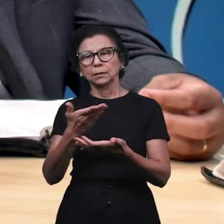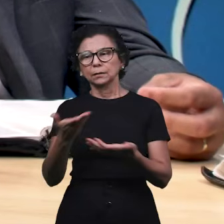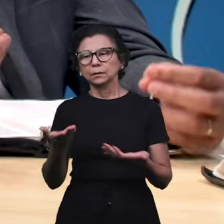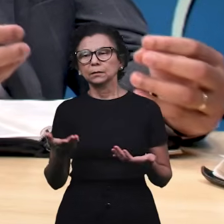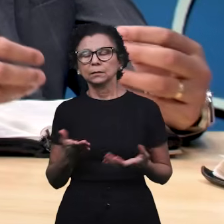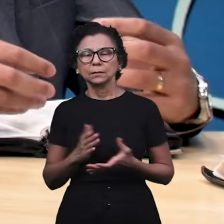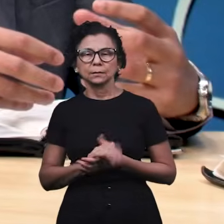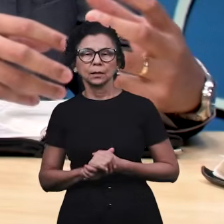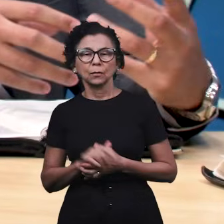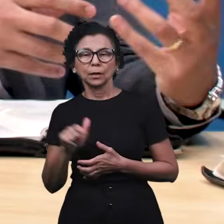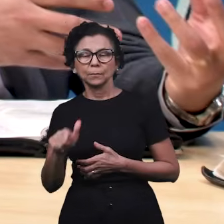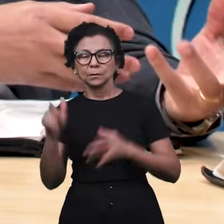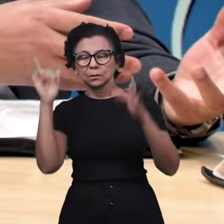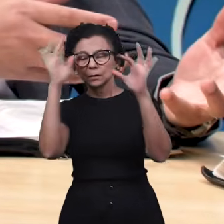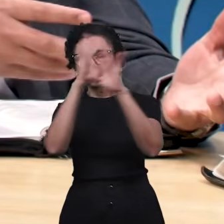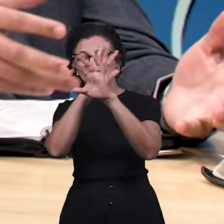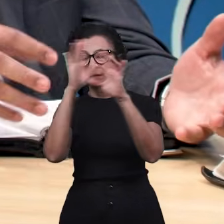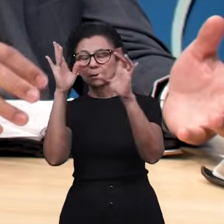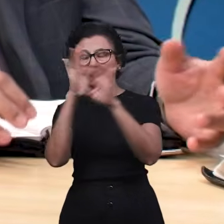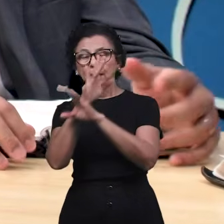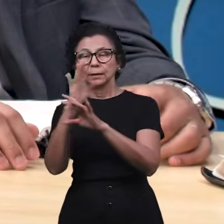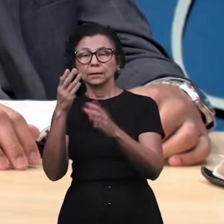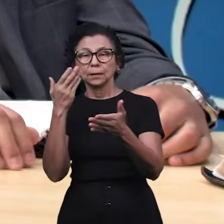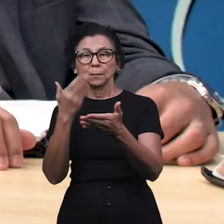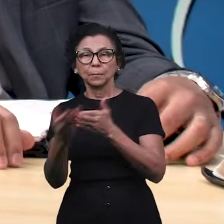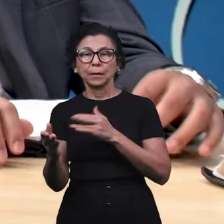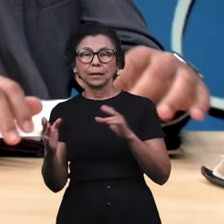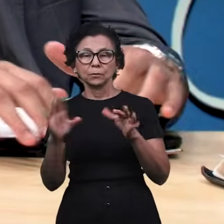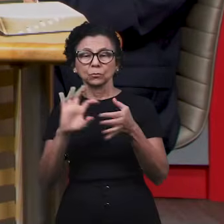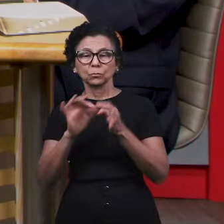da palavra, porque conta de uma distração.